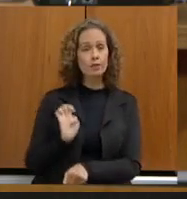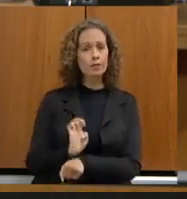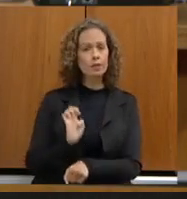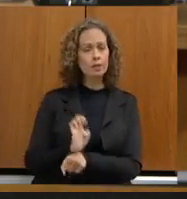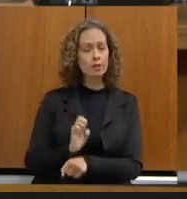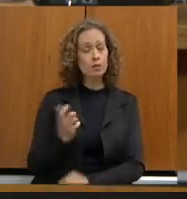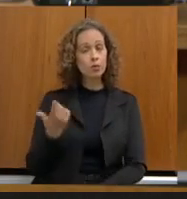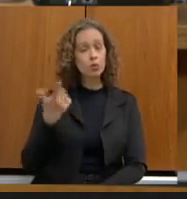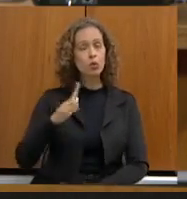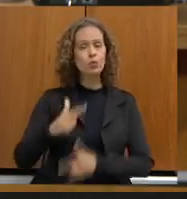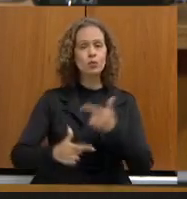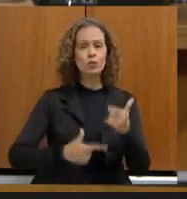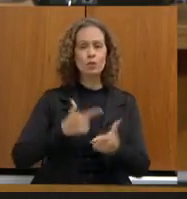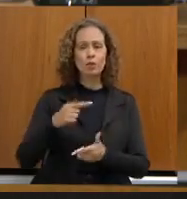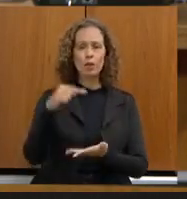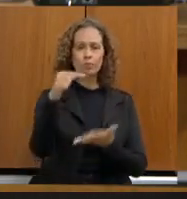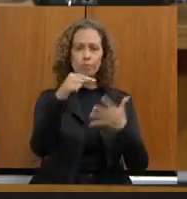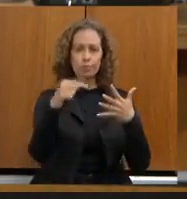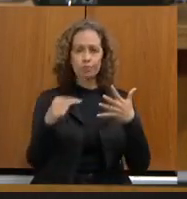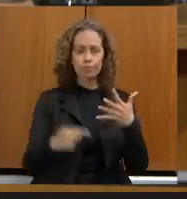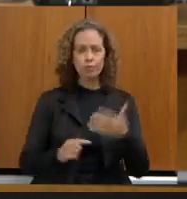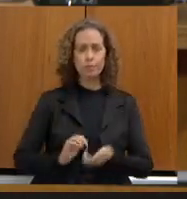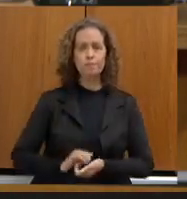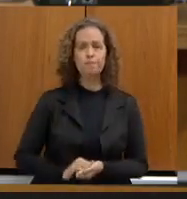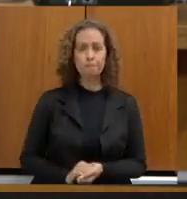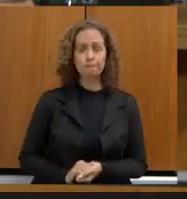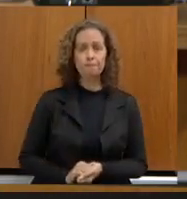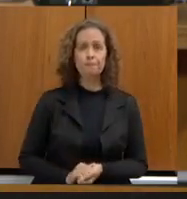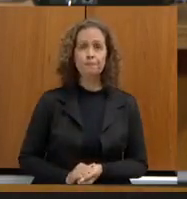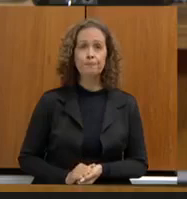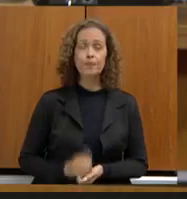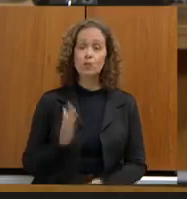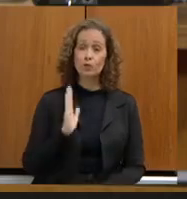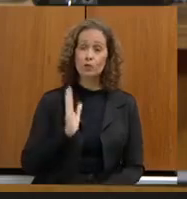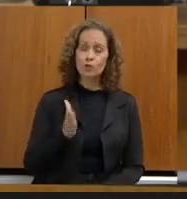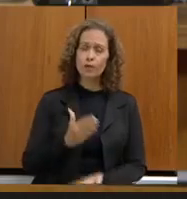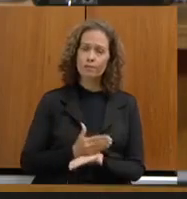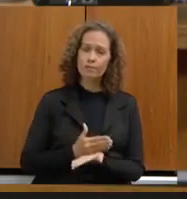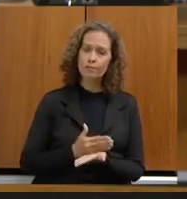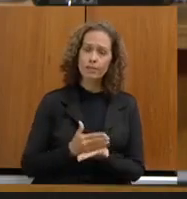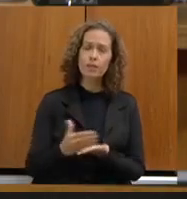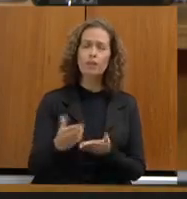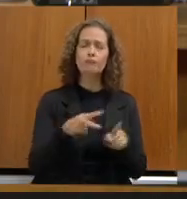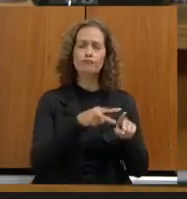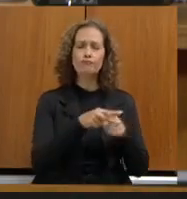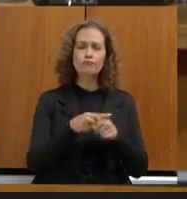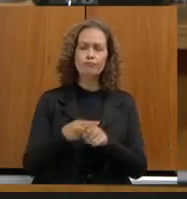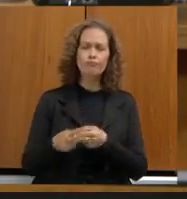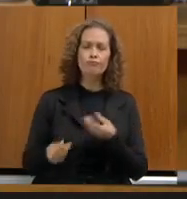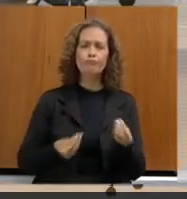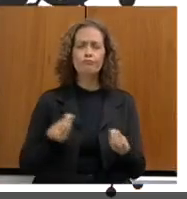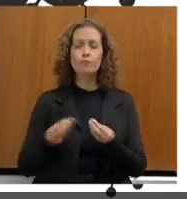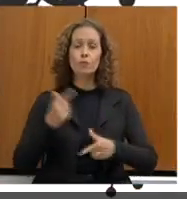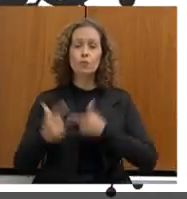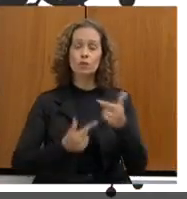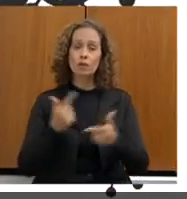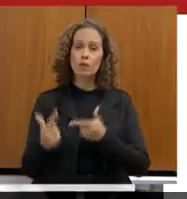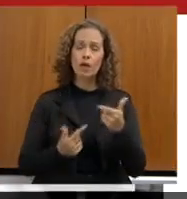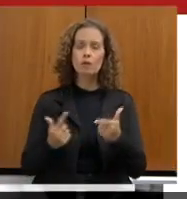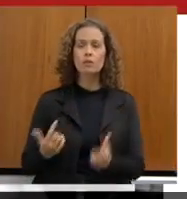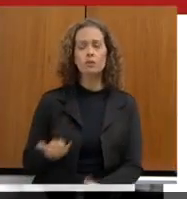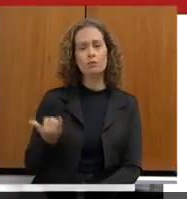ações a sequência Já começamos aí com a manutenção dos serviços essenciais pode